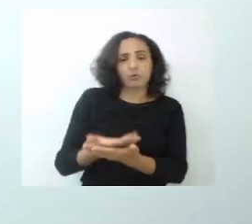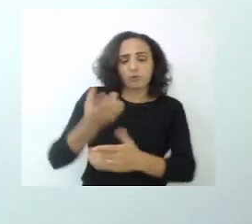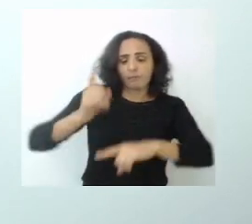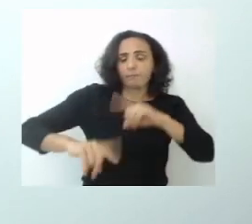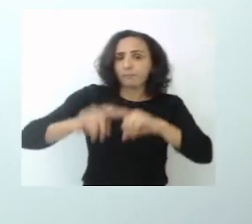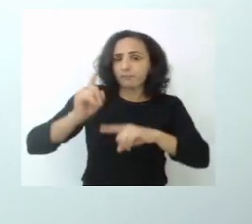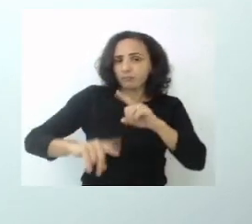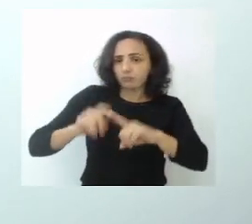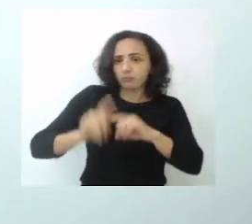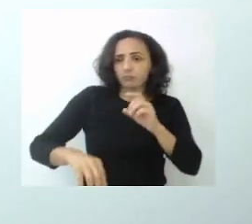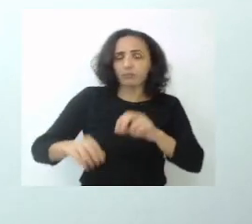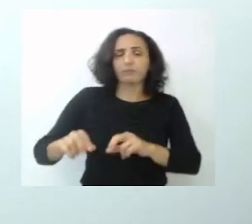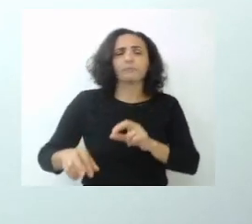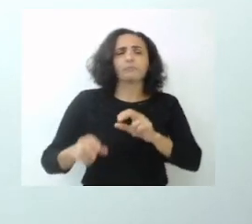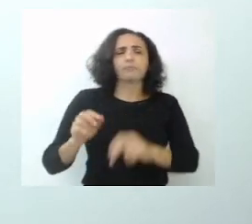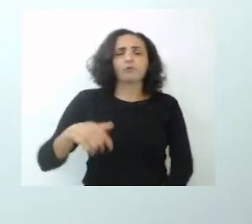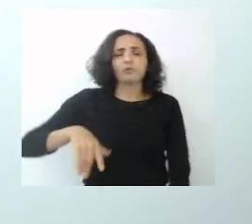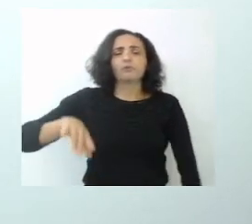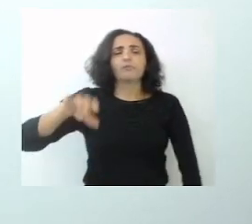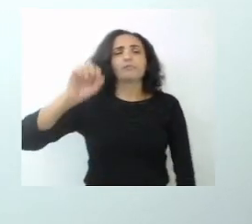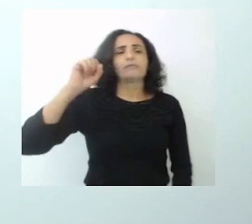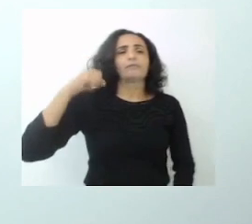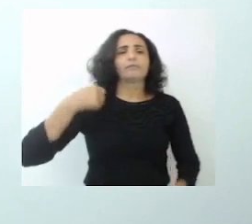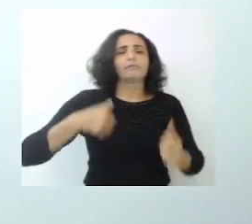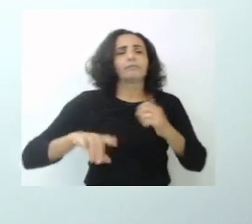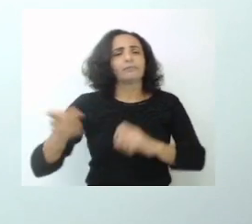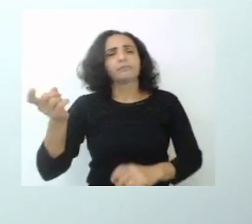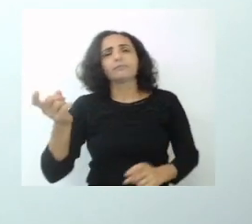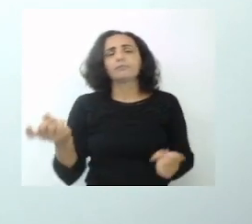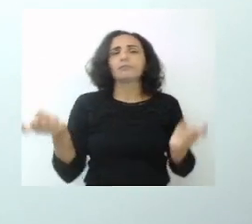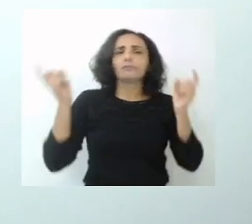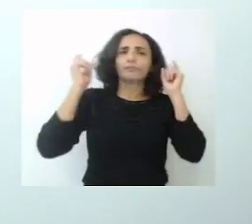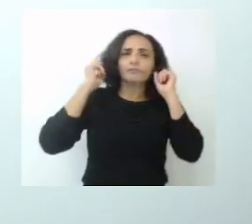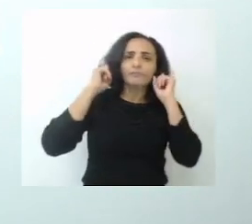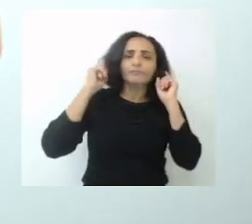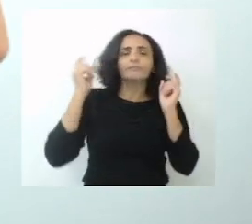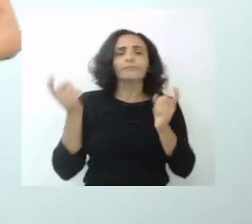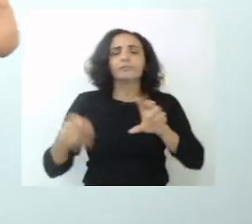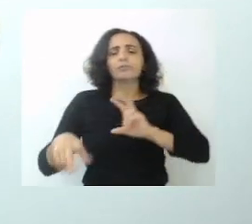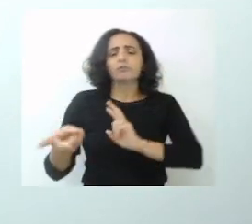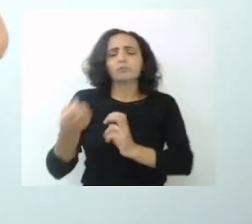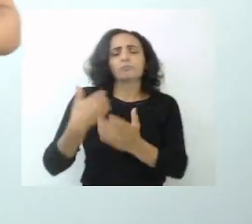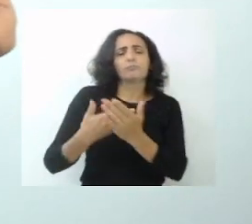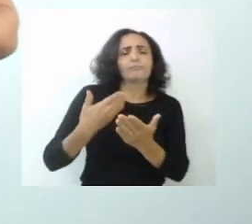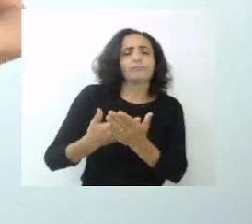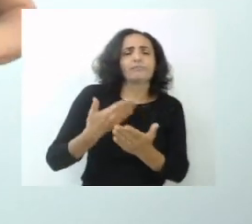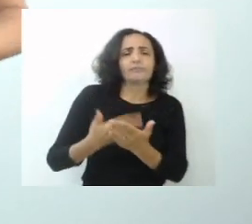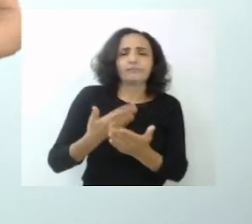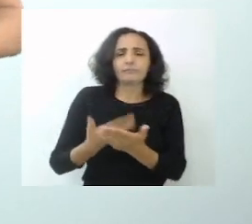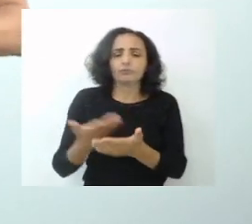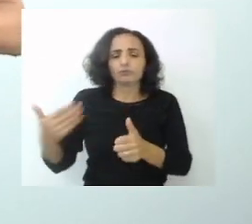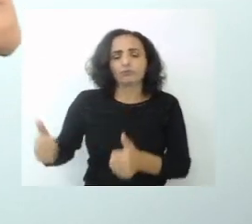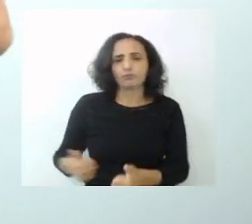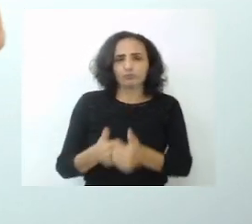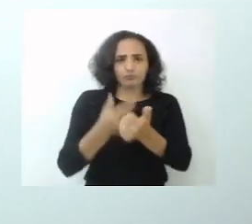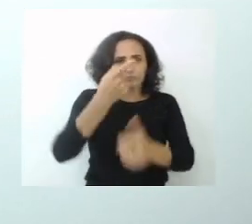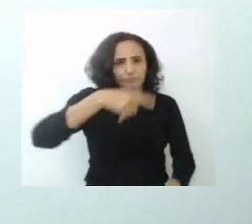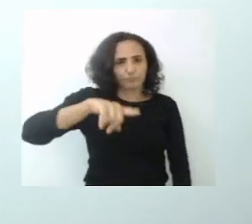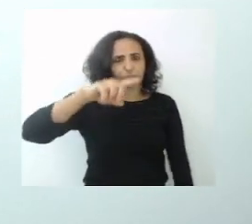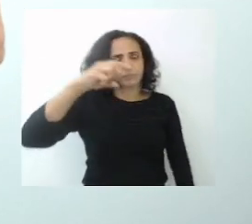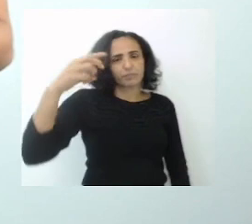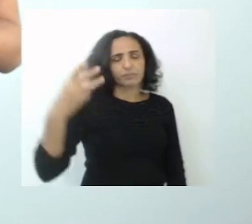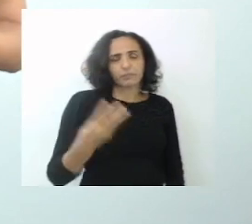enquanto você faz uma caminhada ou se desloca para a escola, você baixa aí o podcast e os fascículos e vai complementando. Então você tem